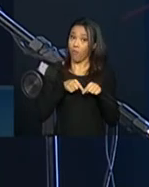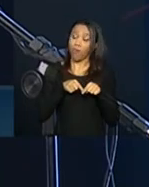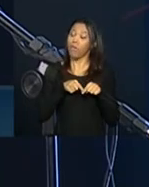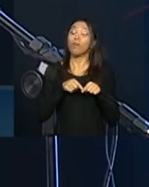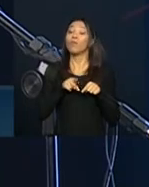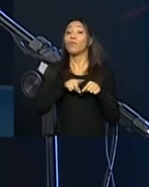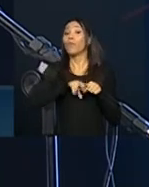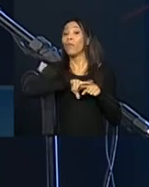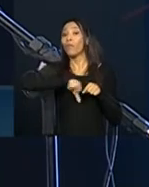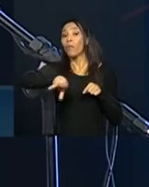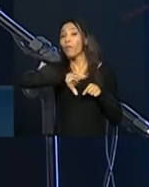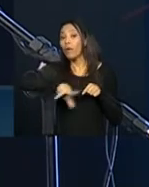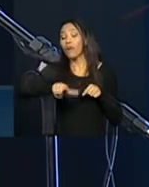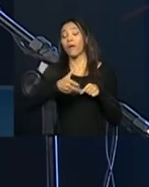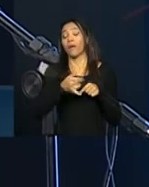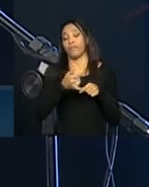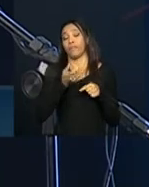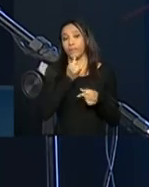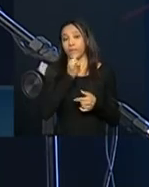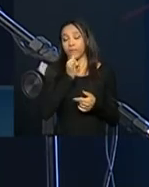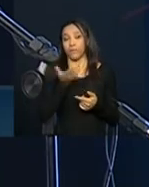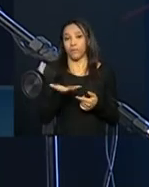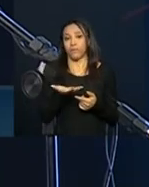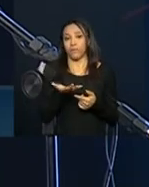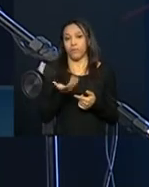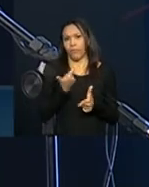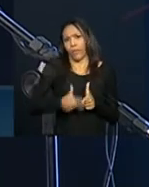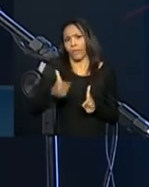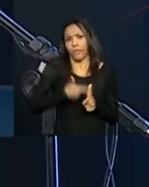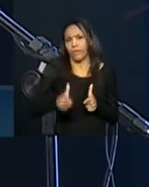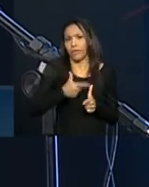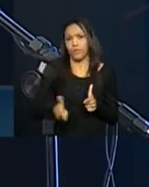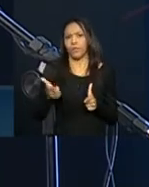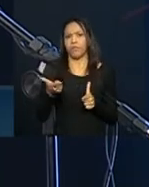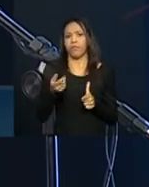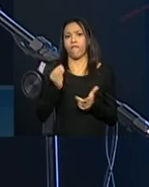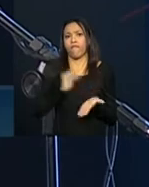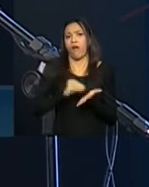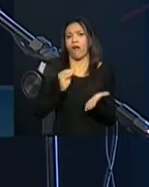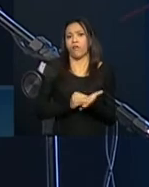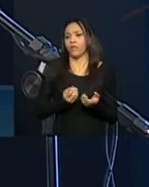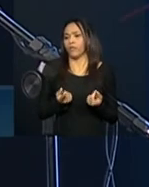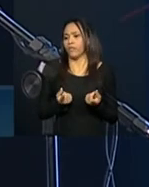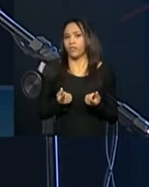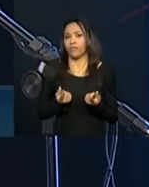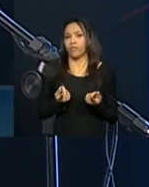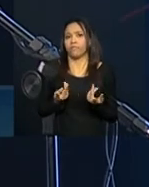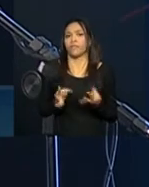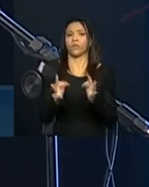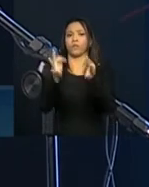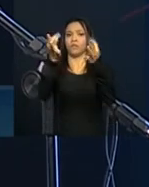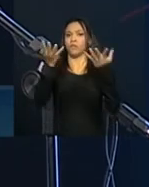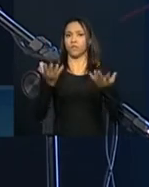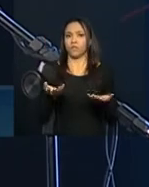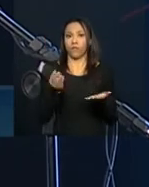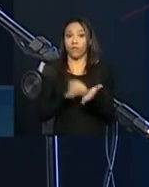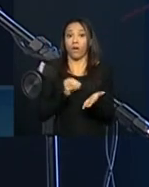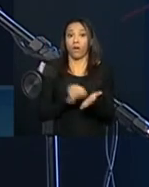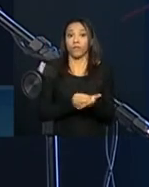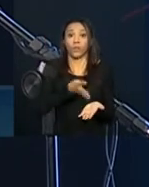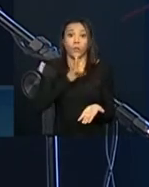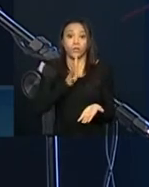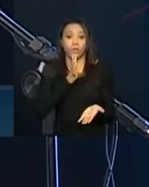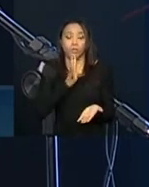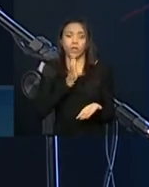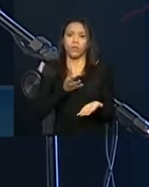uma questão hoje mais de um problema de falta de recursos tecnológicos, de falta de conhecimento.